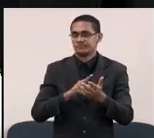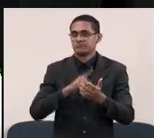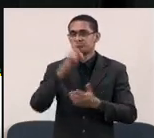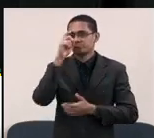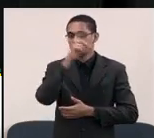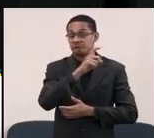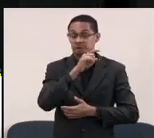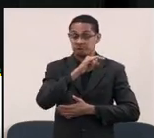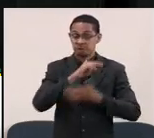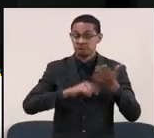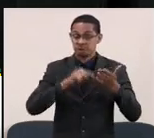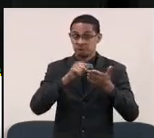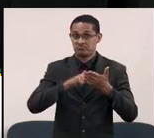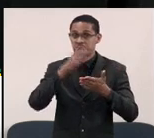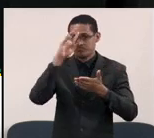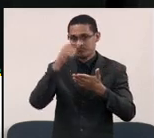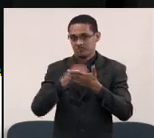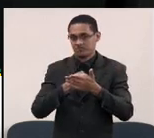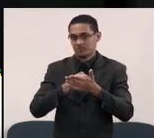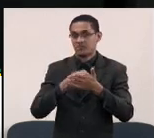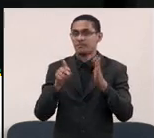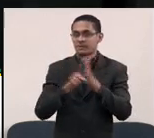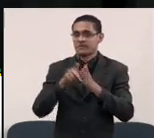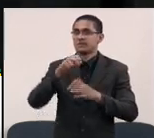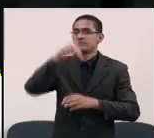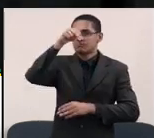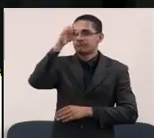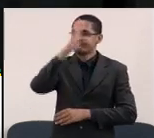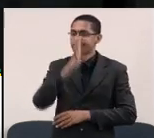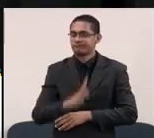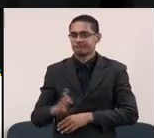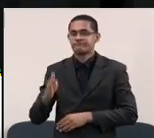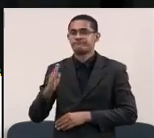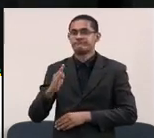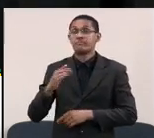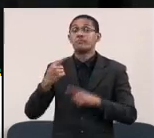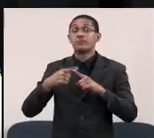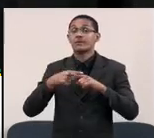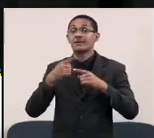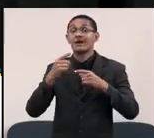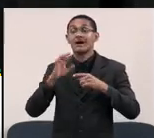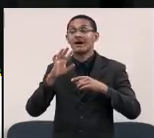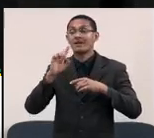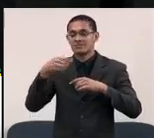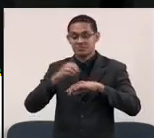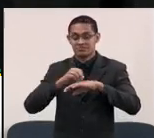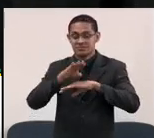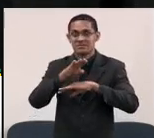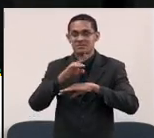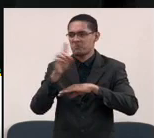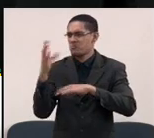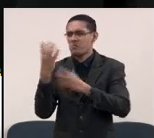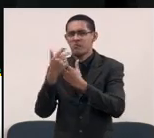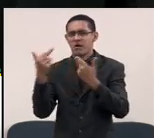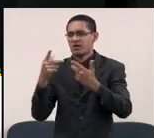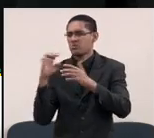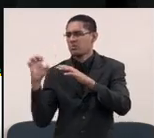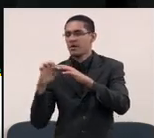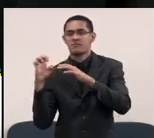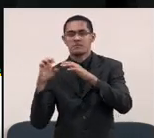essa licitação a nível nacional, ela é bastante atacada quando é lançada pelos empresários da